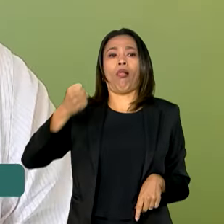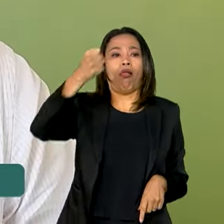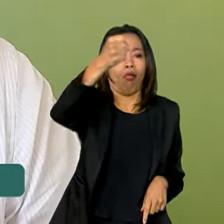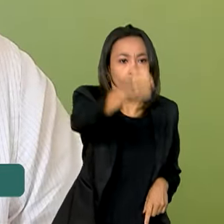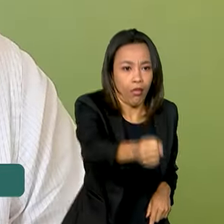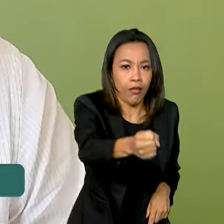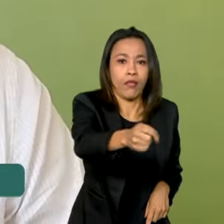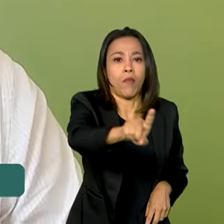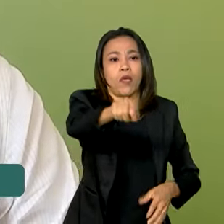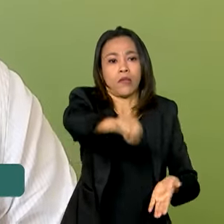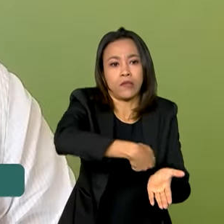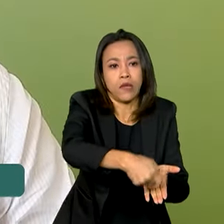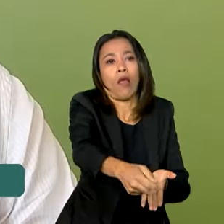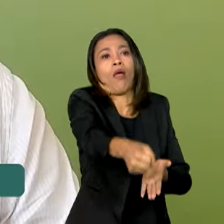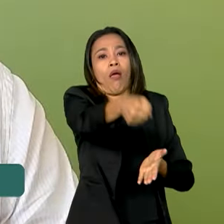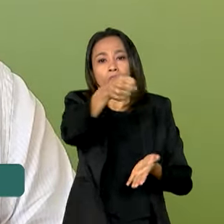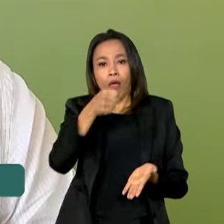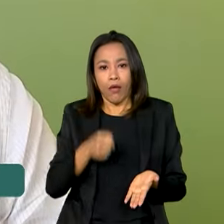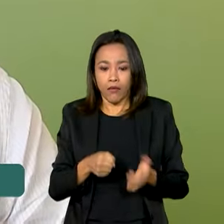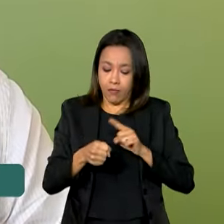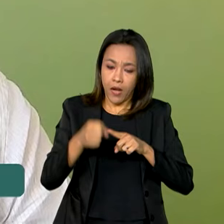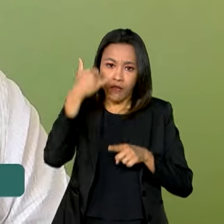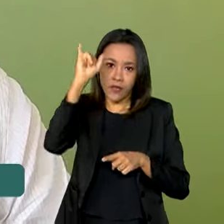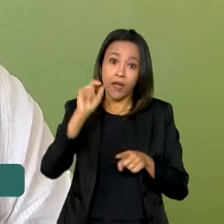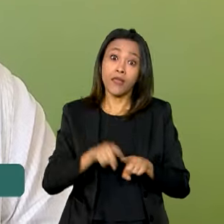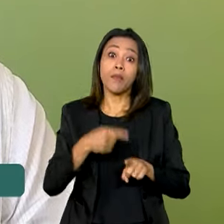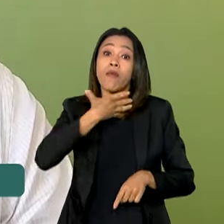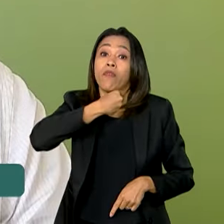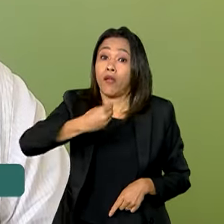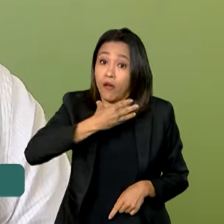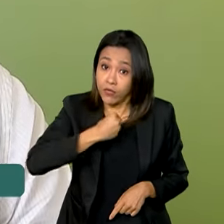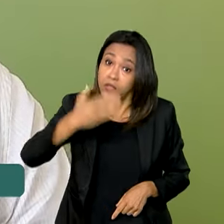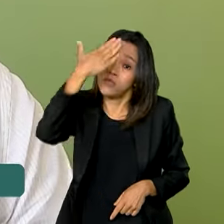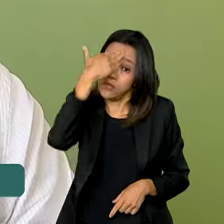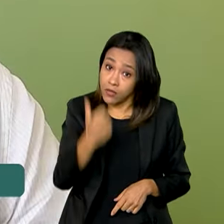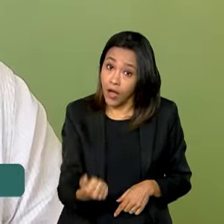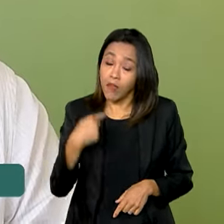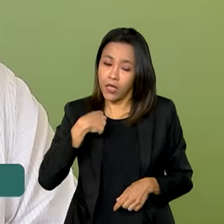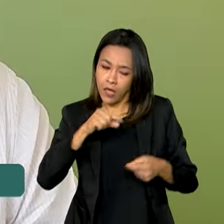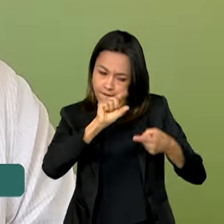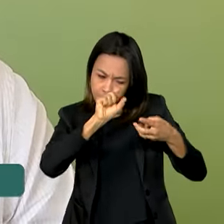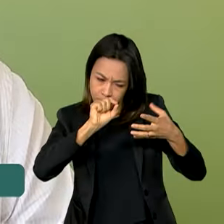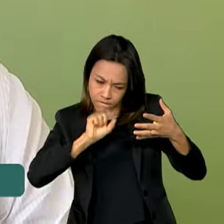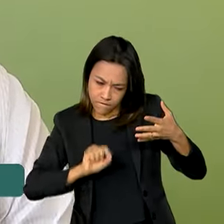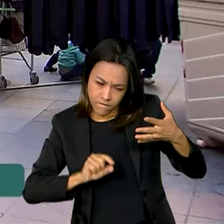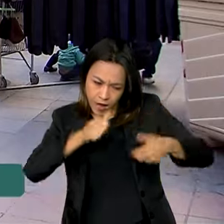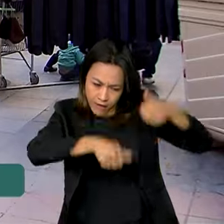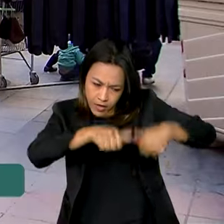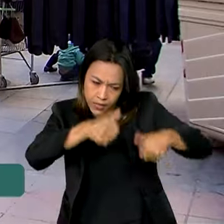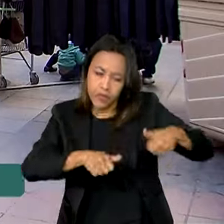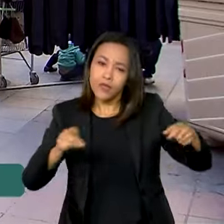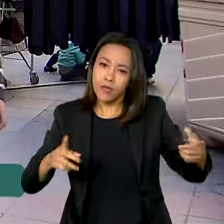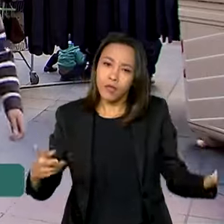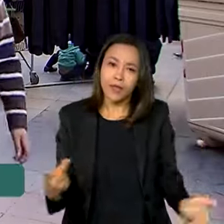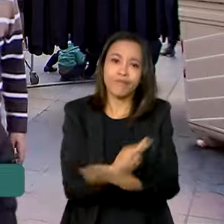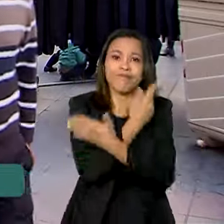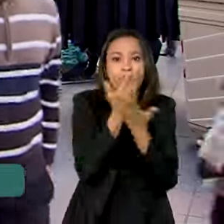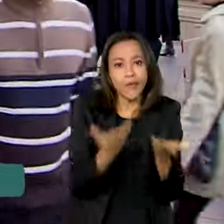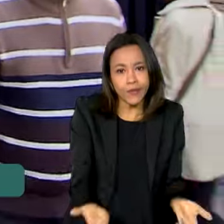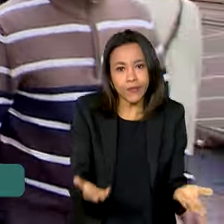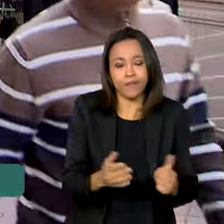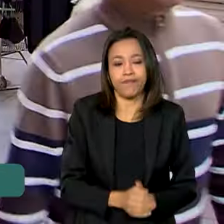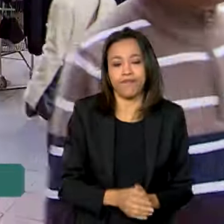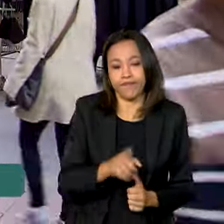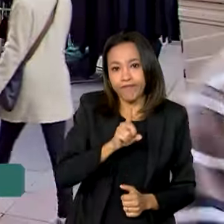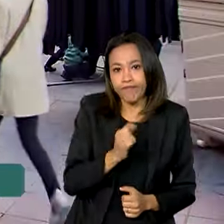E também a gente entende que evita fraude, porque a gente sabe que processo seletivo sempre está passível a isso. Além de Minas, São